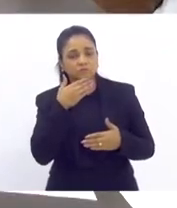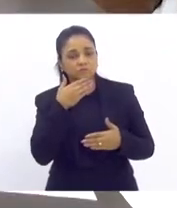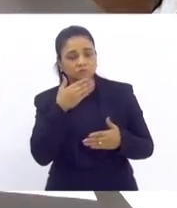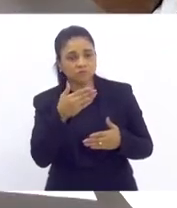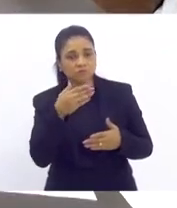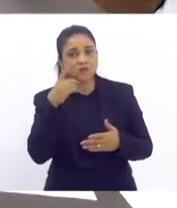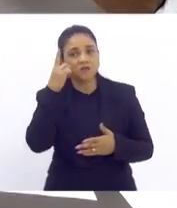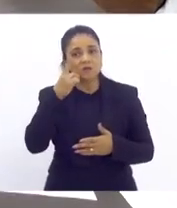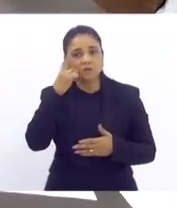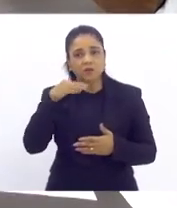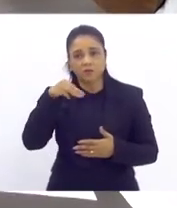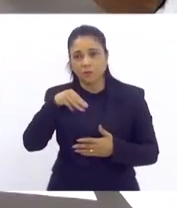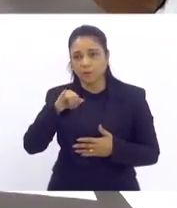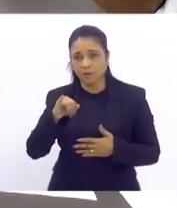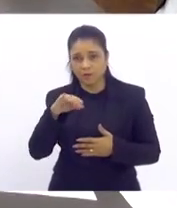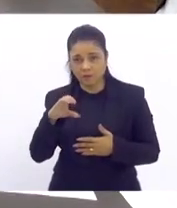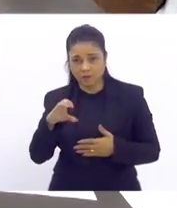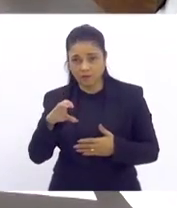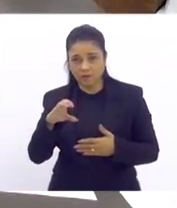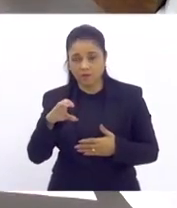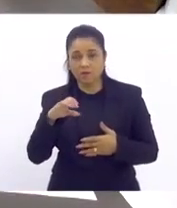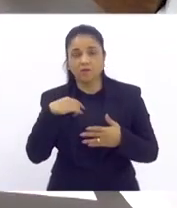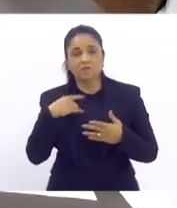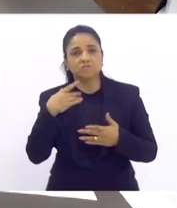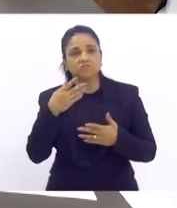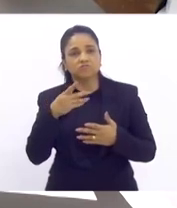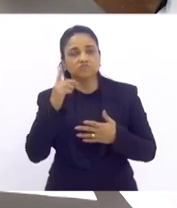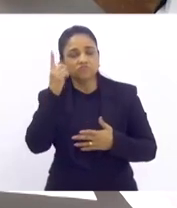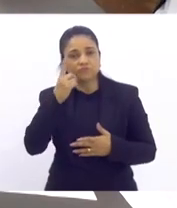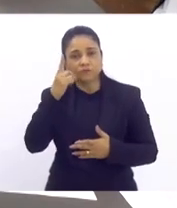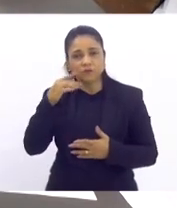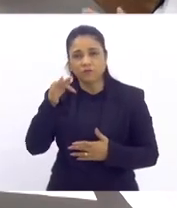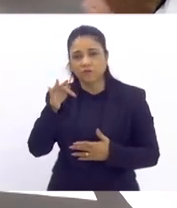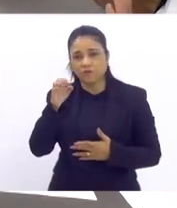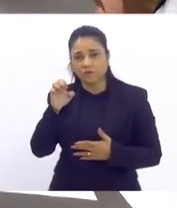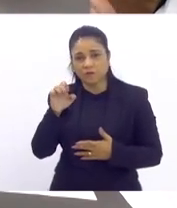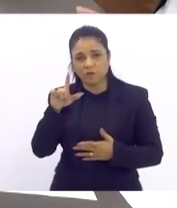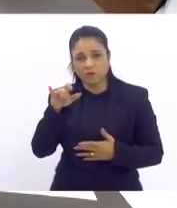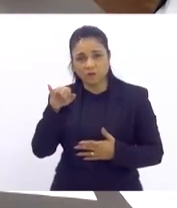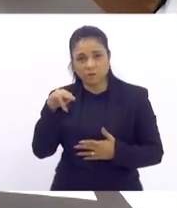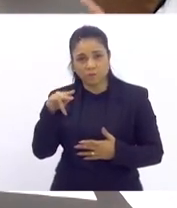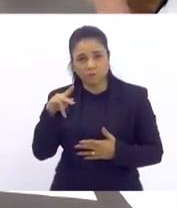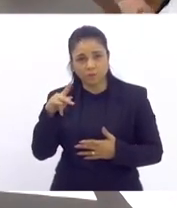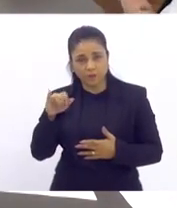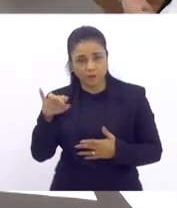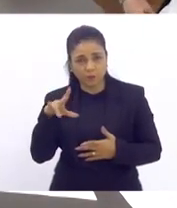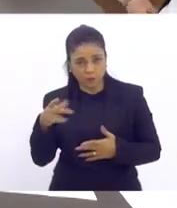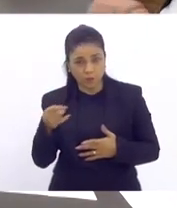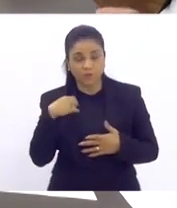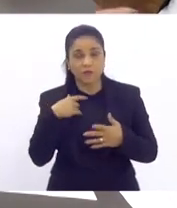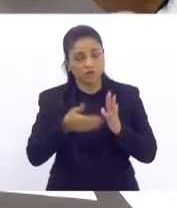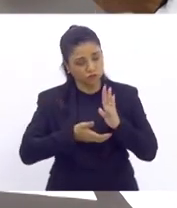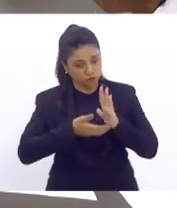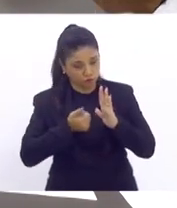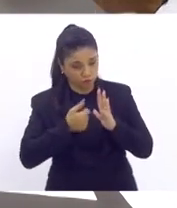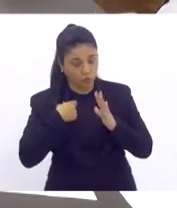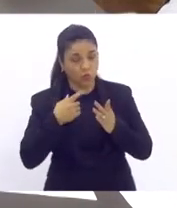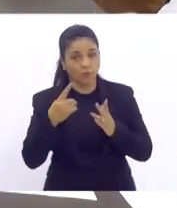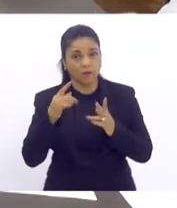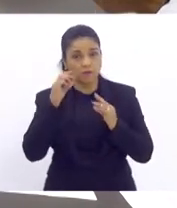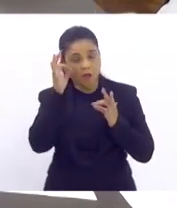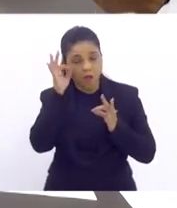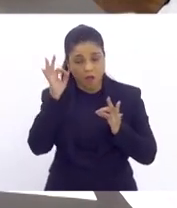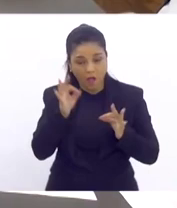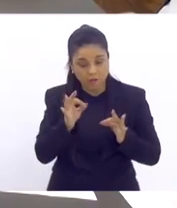é dirigida ao Deputado philipinho Alves pelo seguinte ele tá retirado mas só para chamar atenção eu